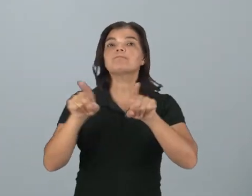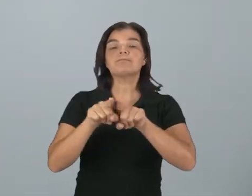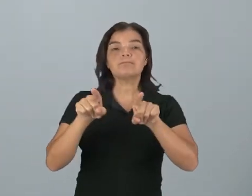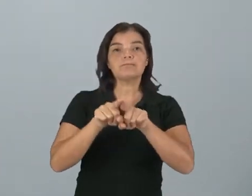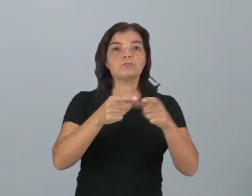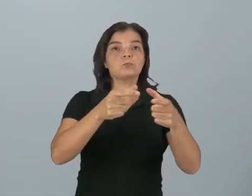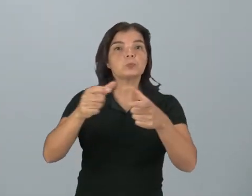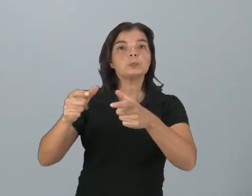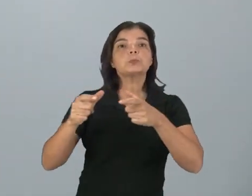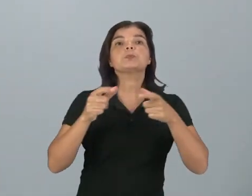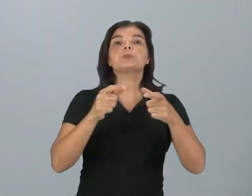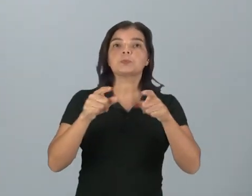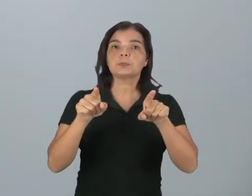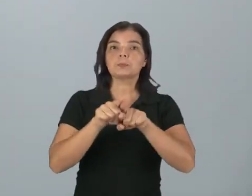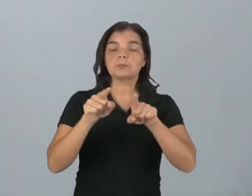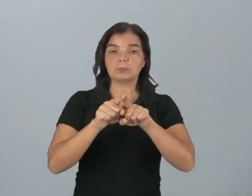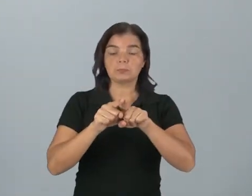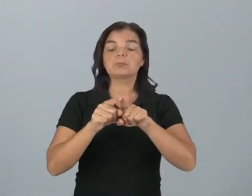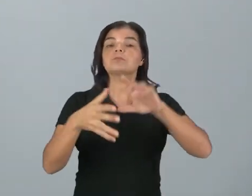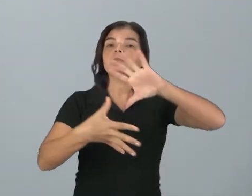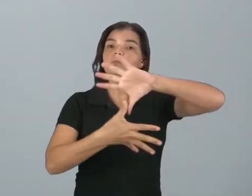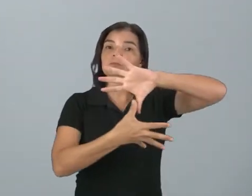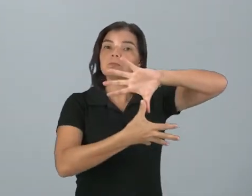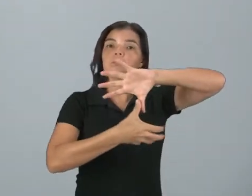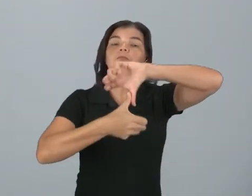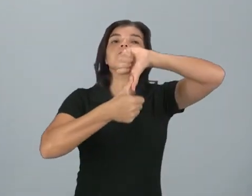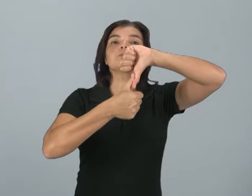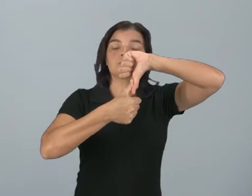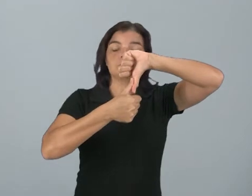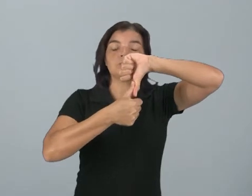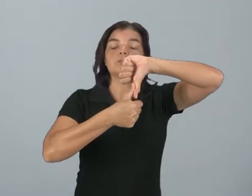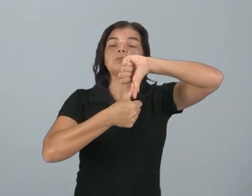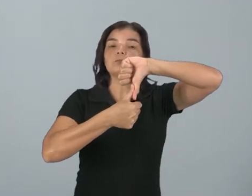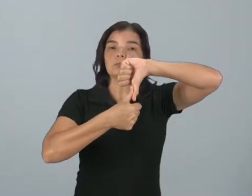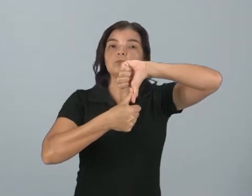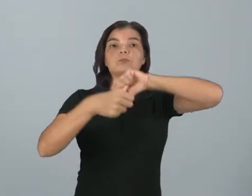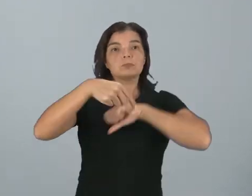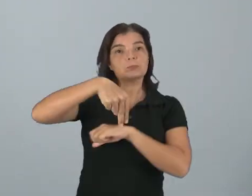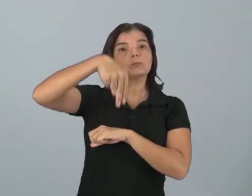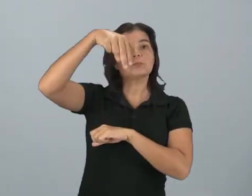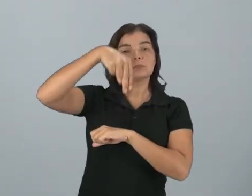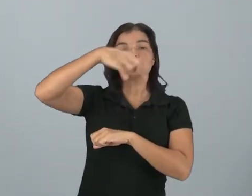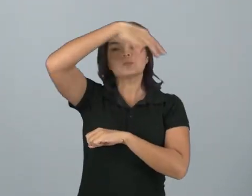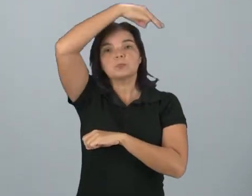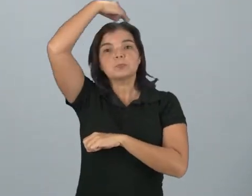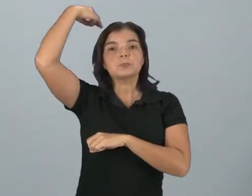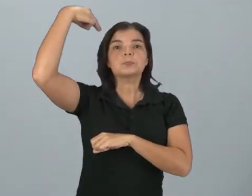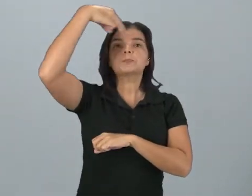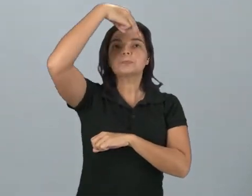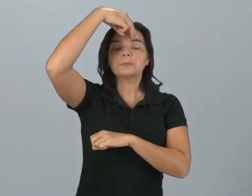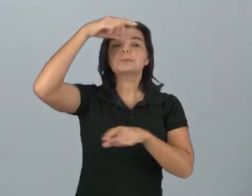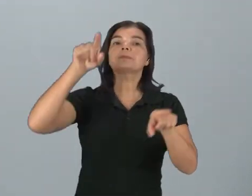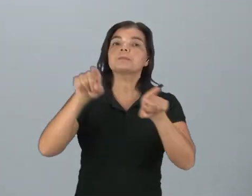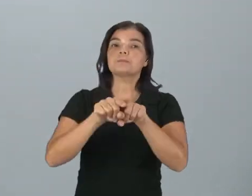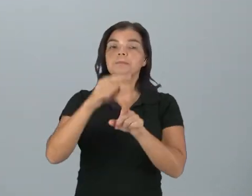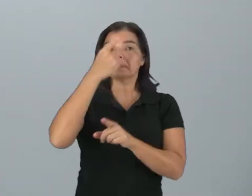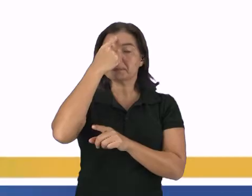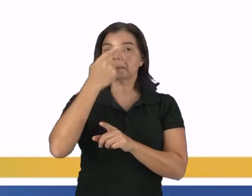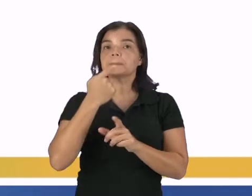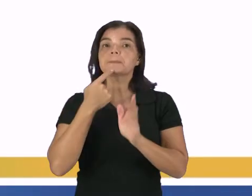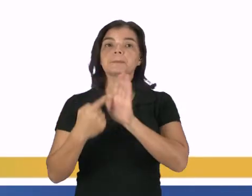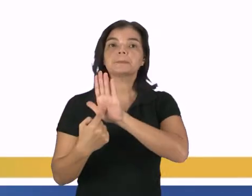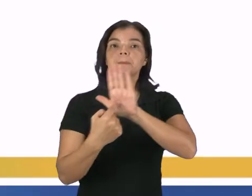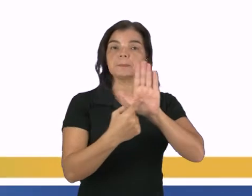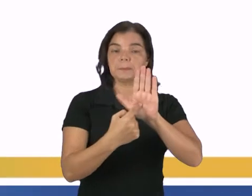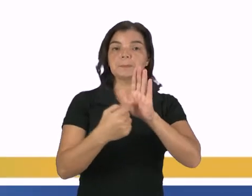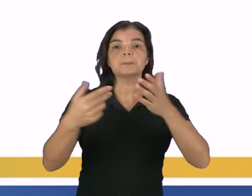viviam nas regiões da América Central, ao norte, mais ao norte do México, certo? E aqui tem uma representação